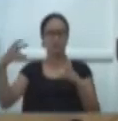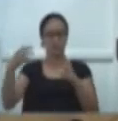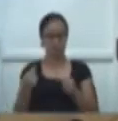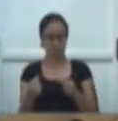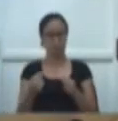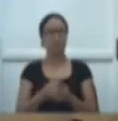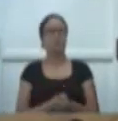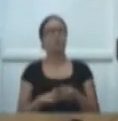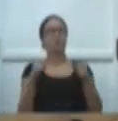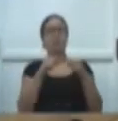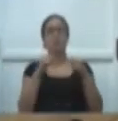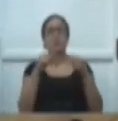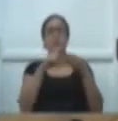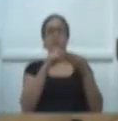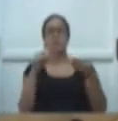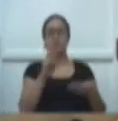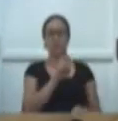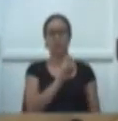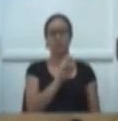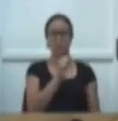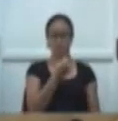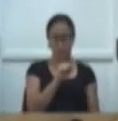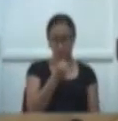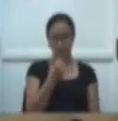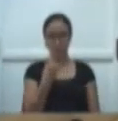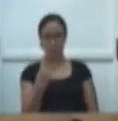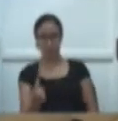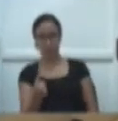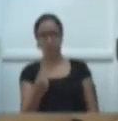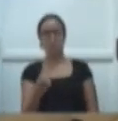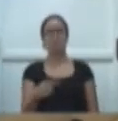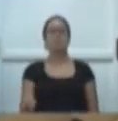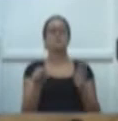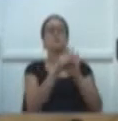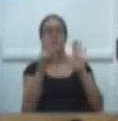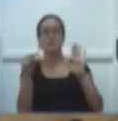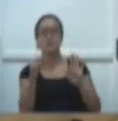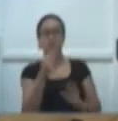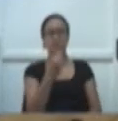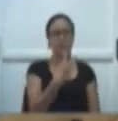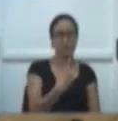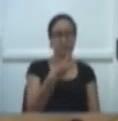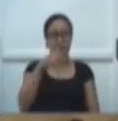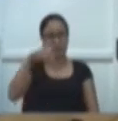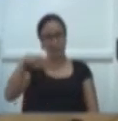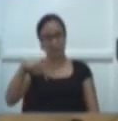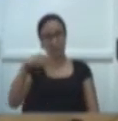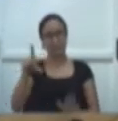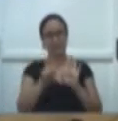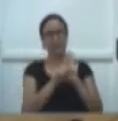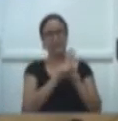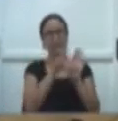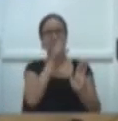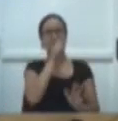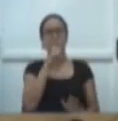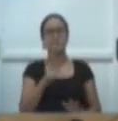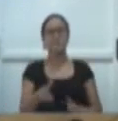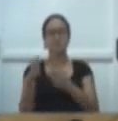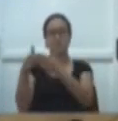no artigo 81, inciso 27º da Lei Orgânica do Município, a fim de